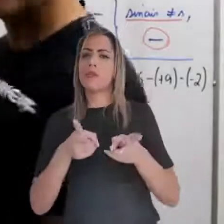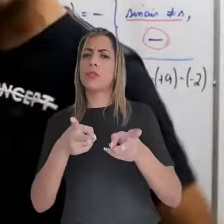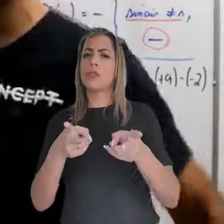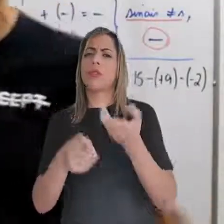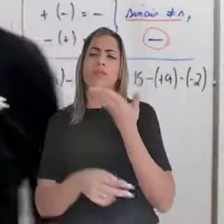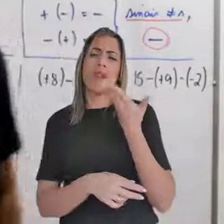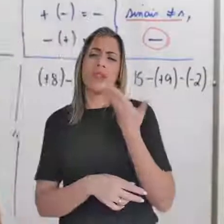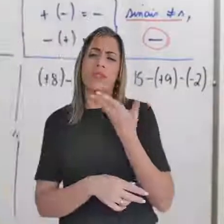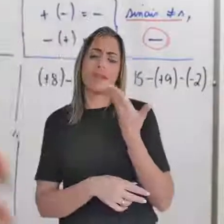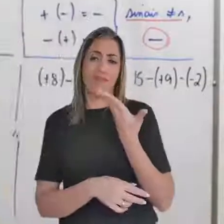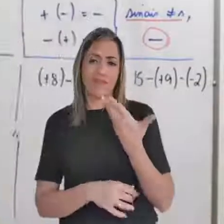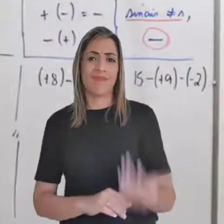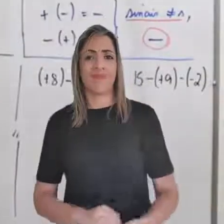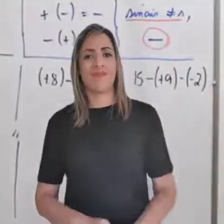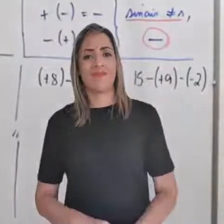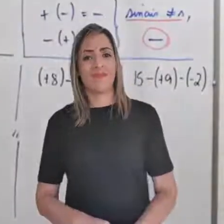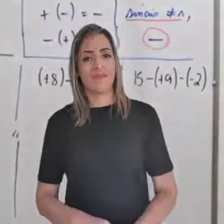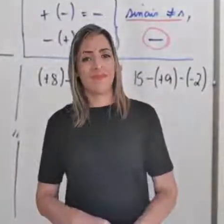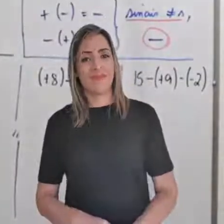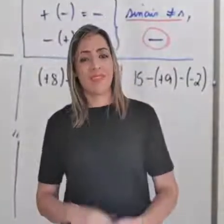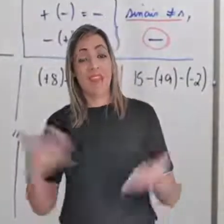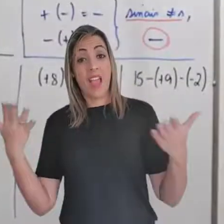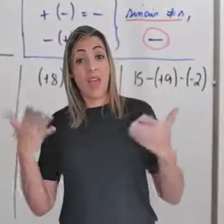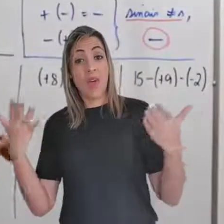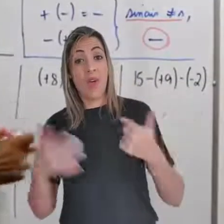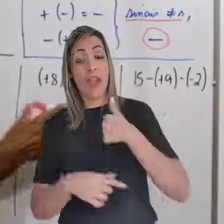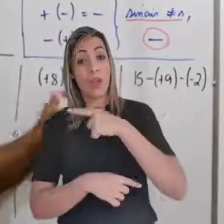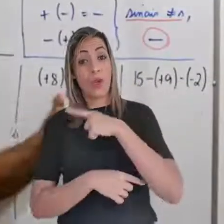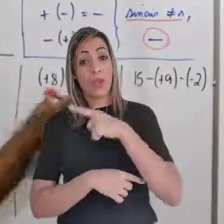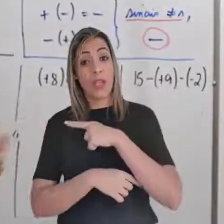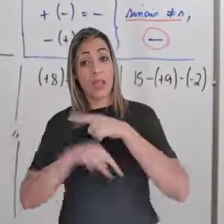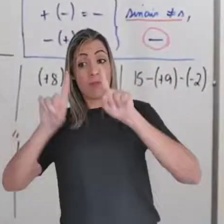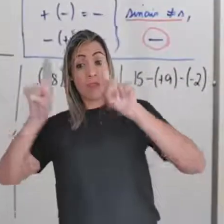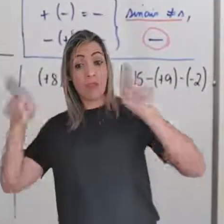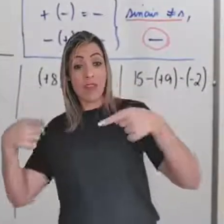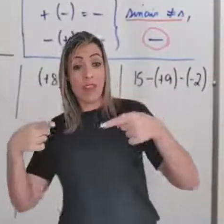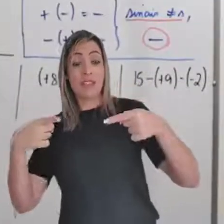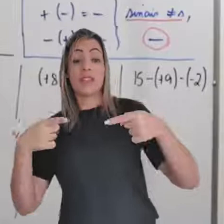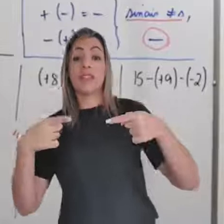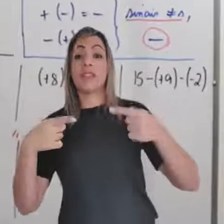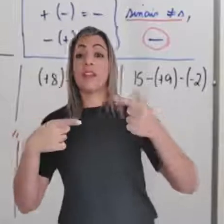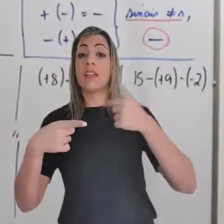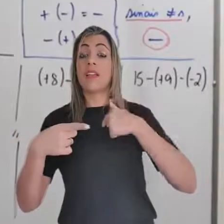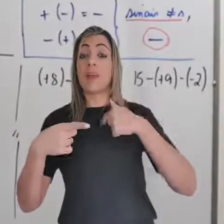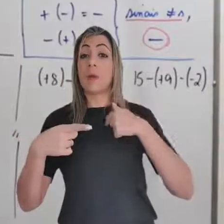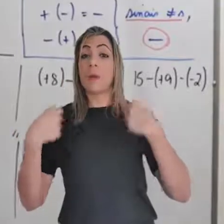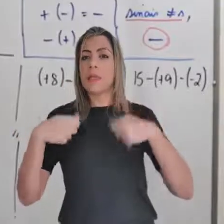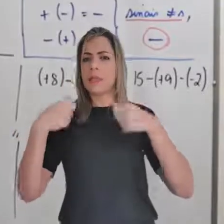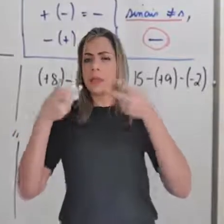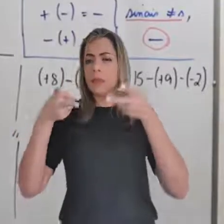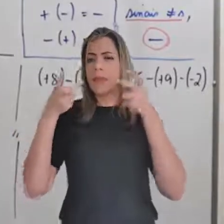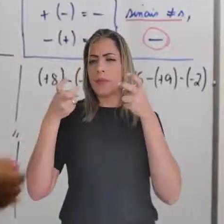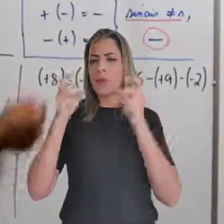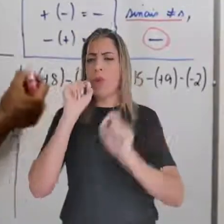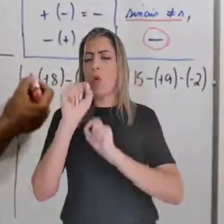proceder desta forma aqui. Fácil, fácil isso aqui. Olha aqui, agora eu tenho dois parênteses aqui e vou trabalhar com